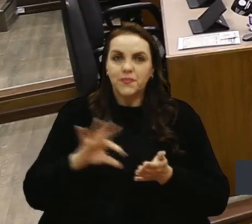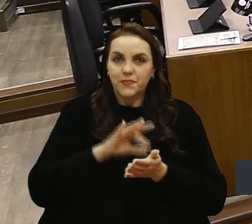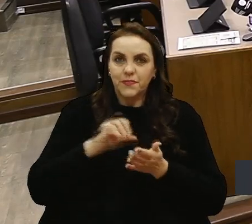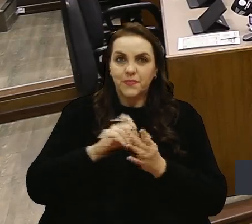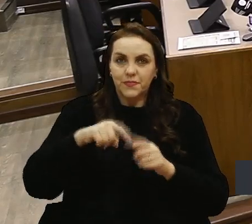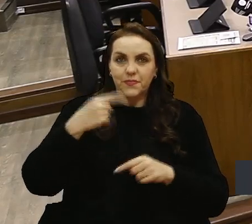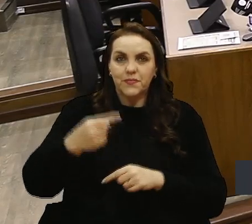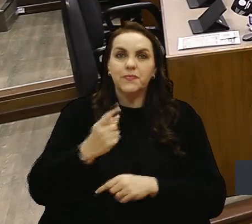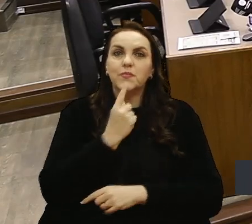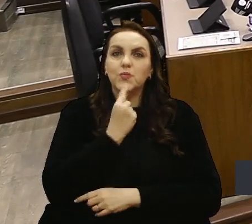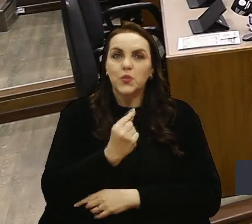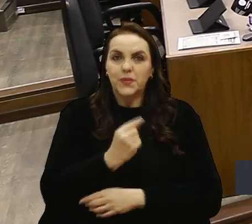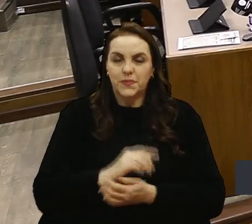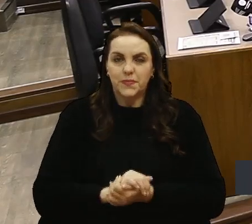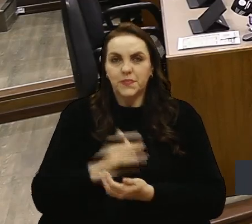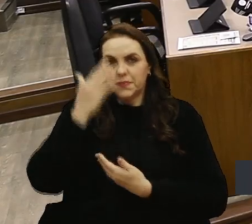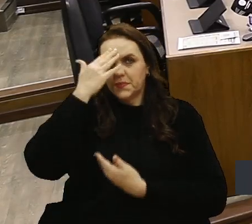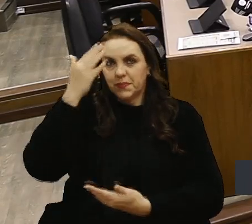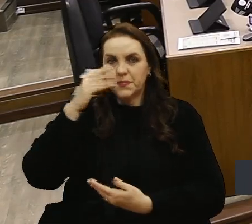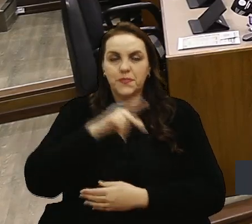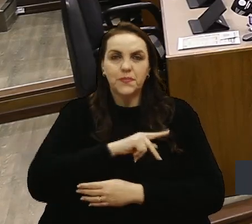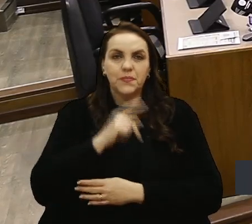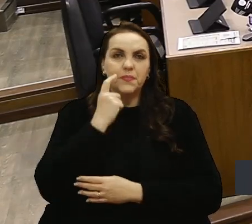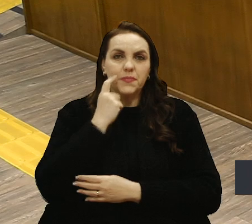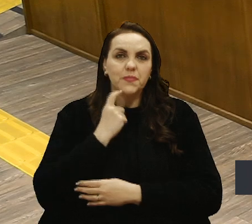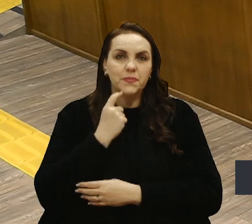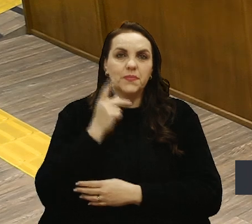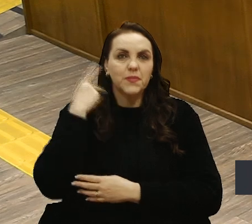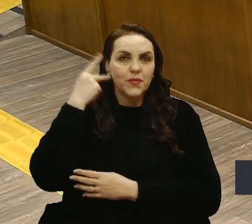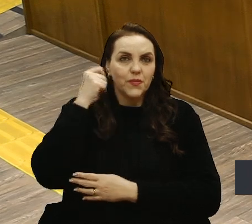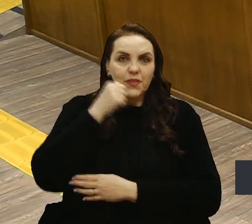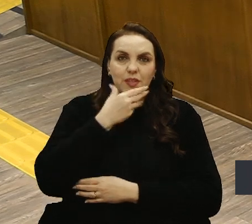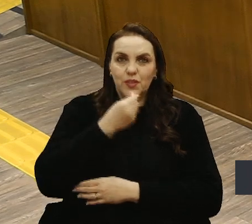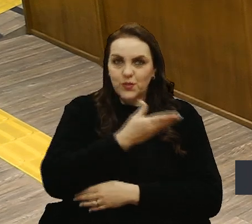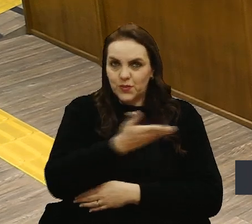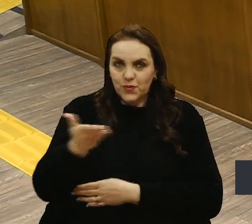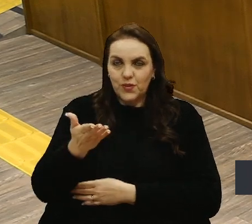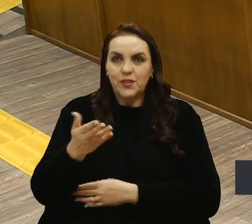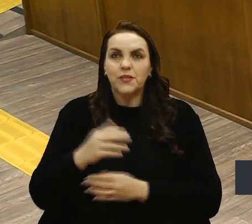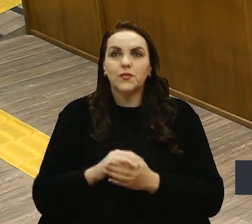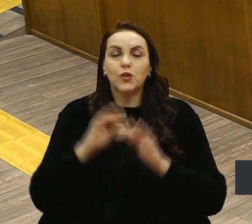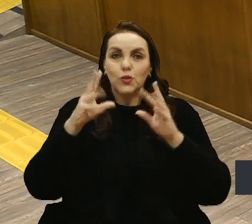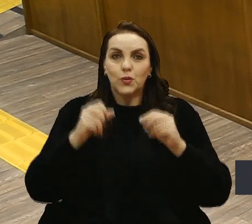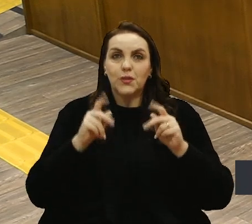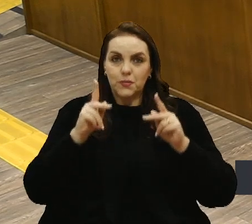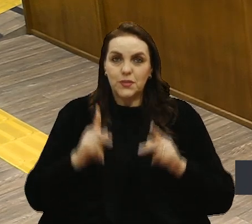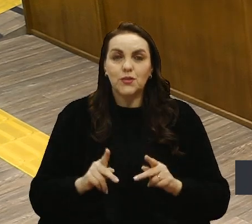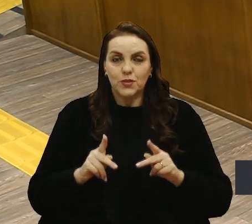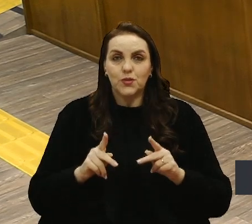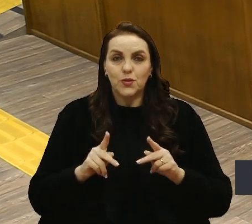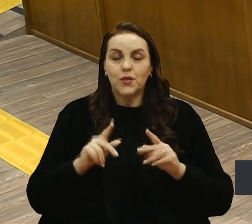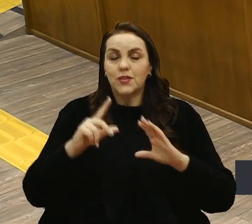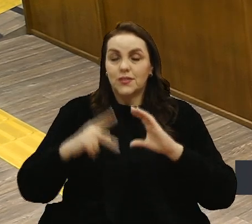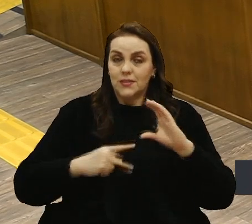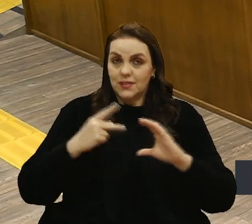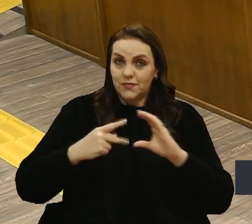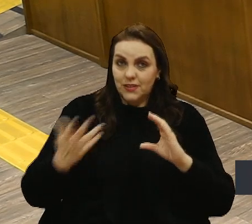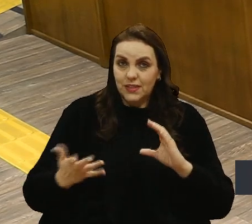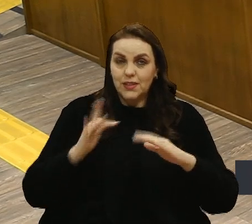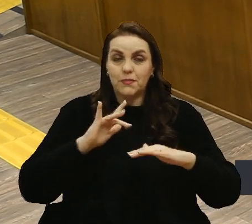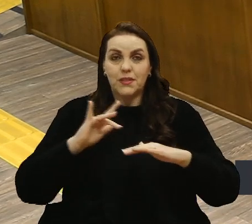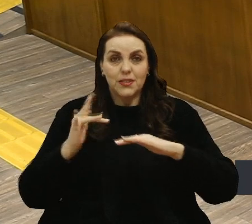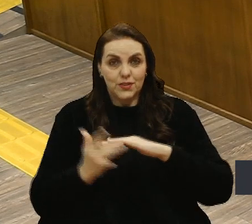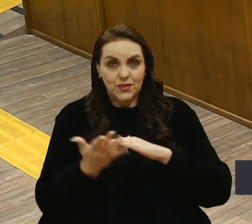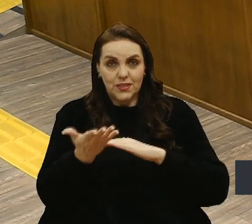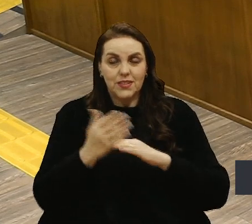Obrigado, presidente Petrini, senhoras e senhores vereadores, senhoras e senhores que nos acompanham pela TV Câmara e pelas redes sociais.